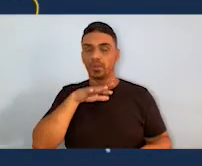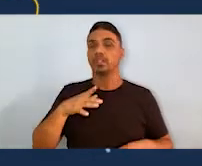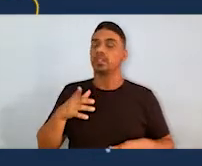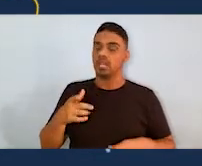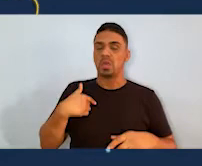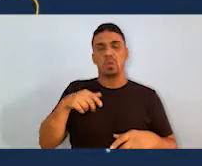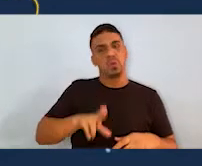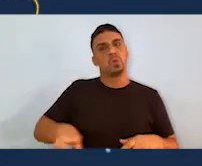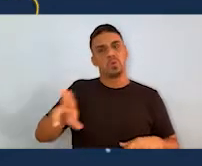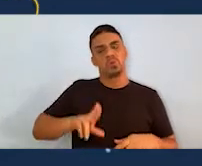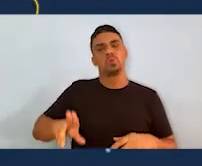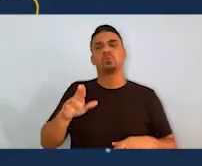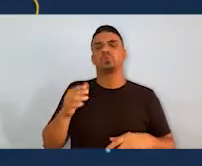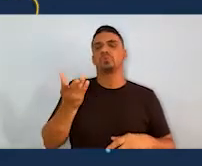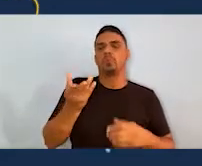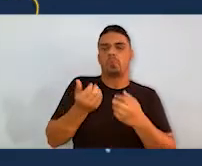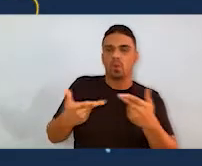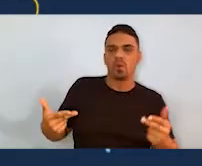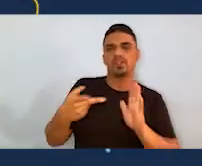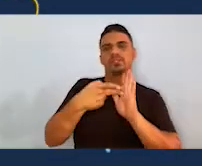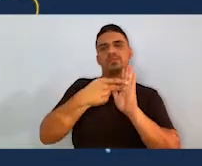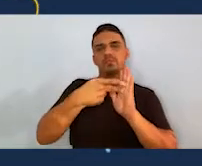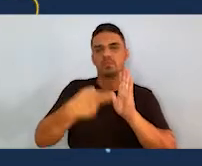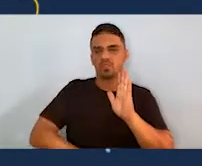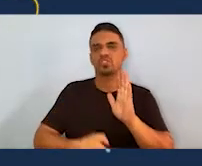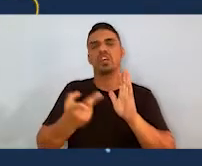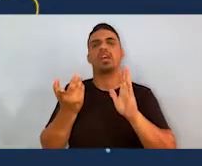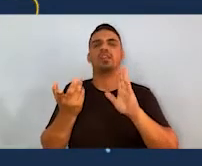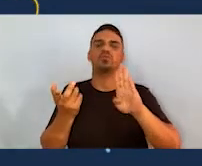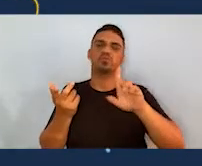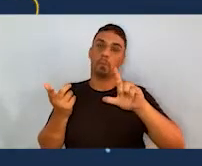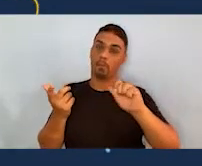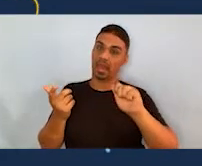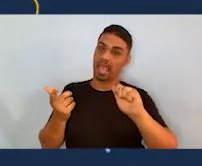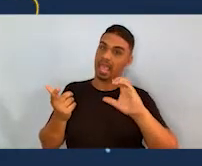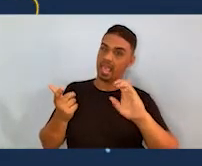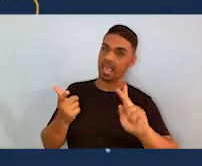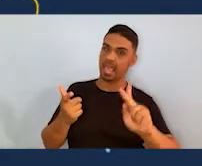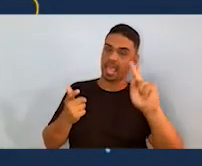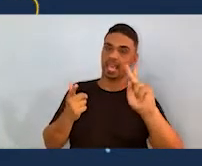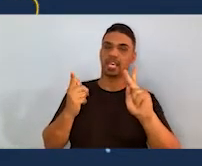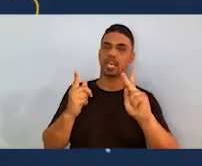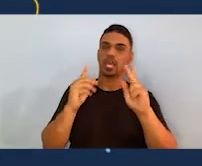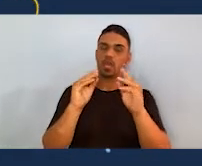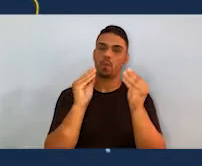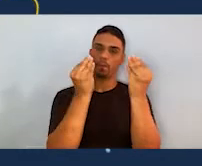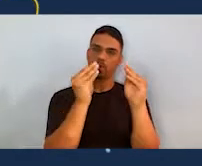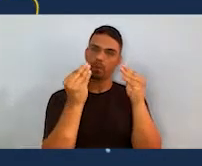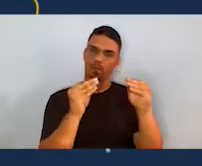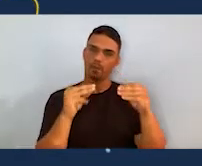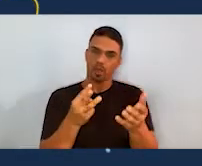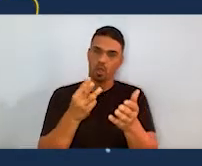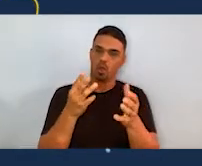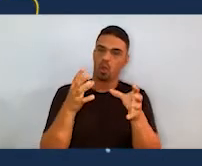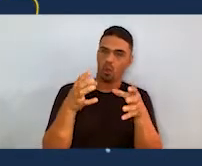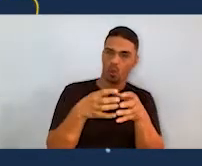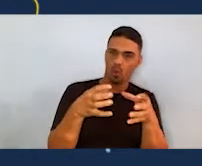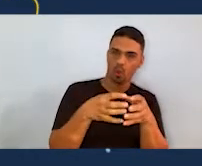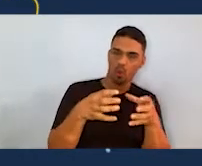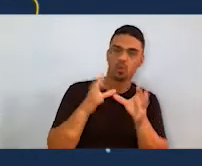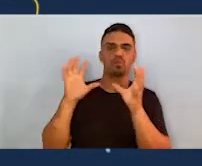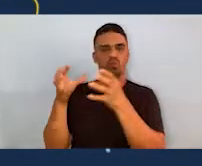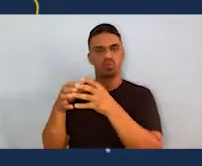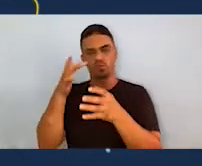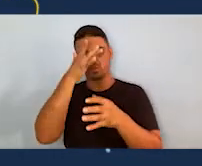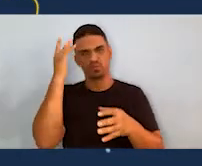arte, principalmente background, assim, os backgrounds dos últimos projetos da Sun Black, assim, eu postava nos grupos, ou até os personagens mesmo, para